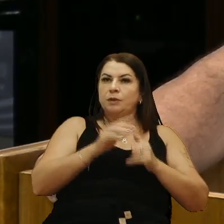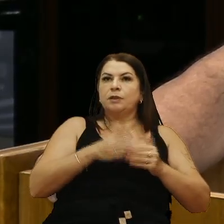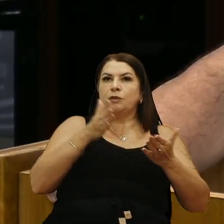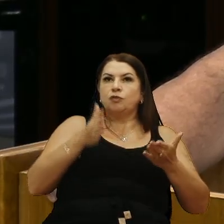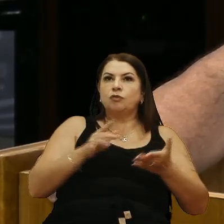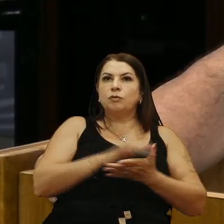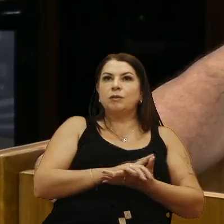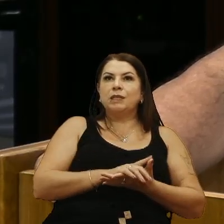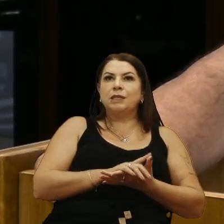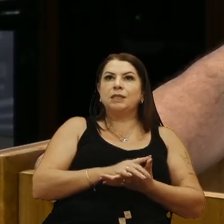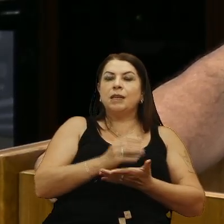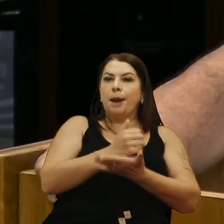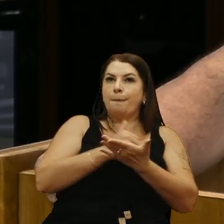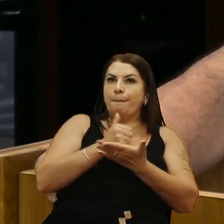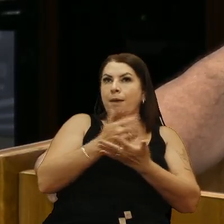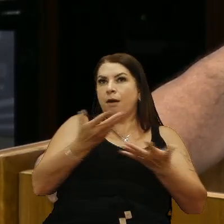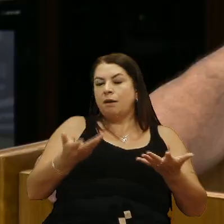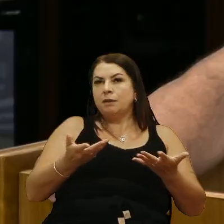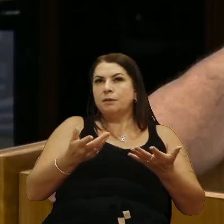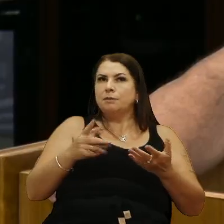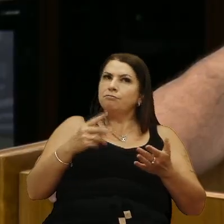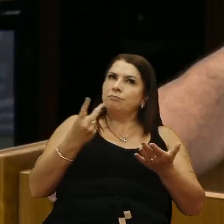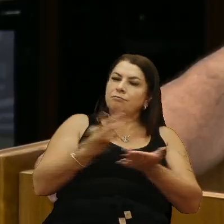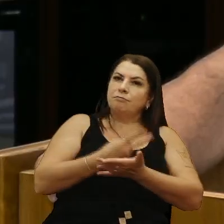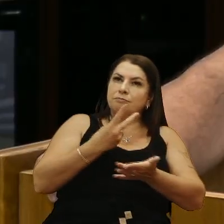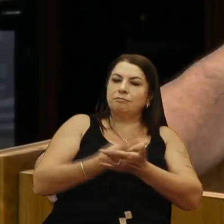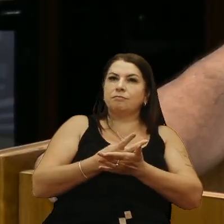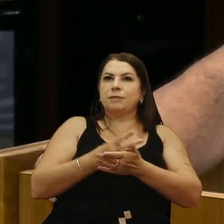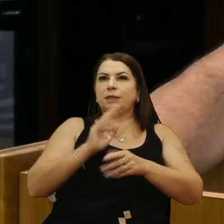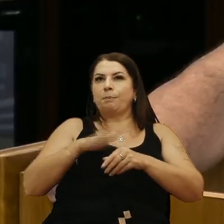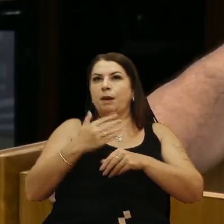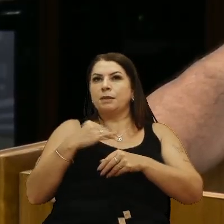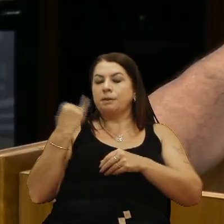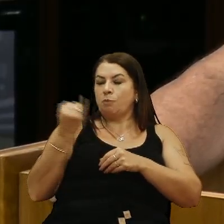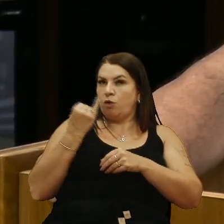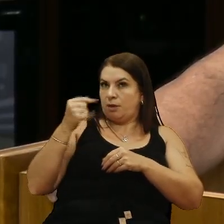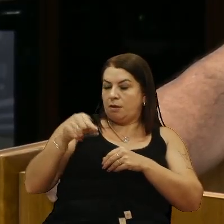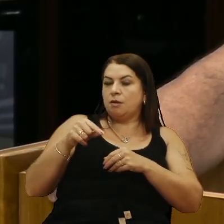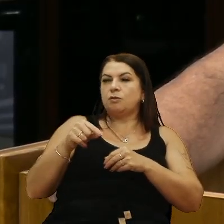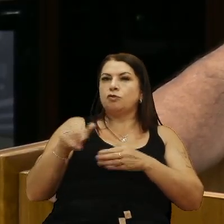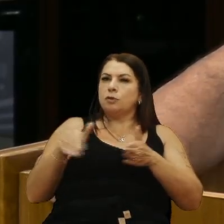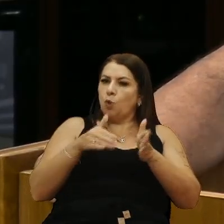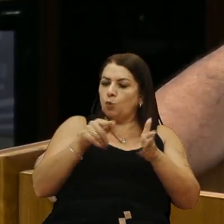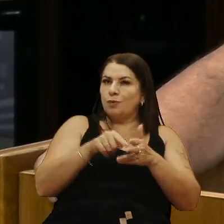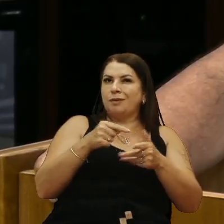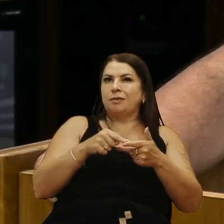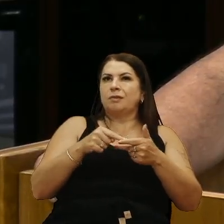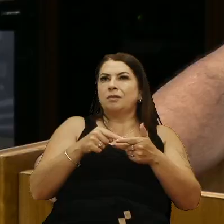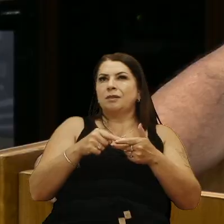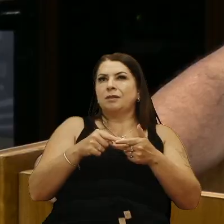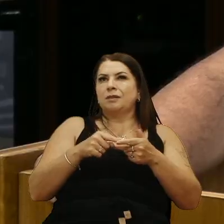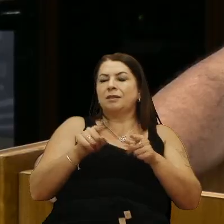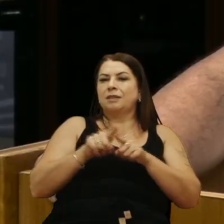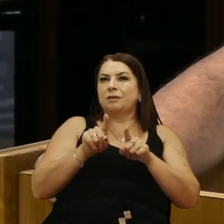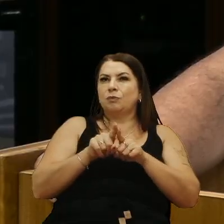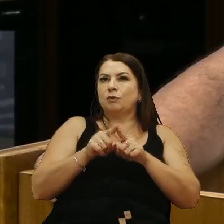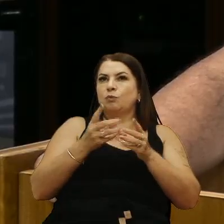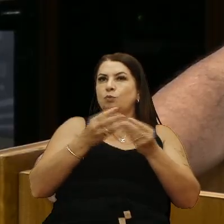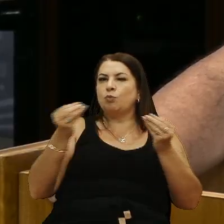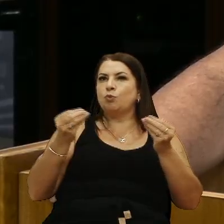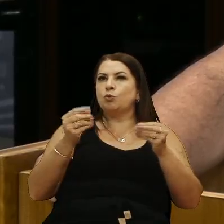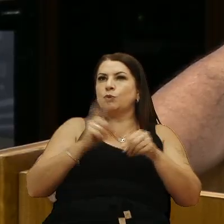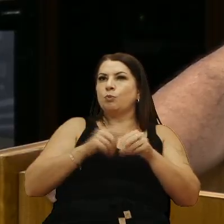Já que essa base mal conduzida nos momentos mais importantes esfacela em